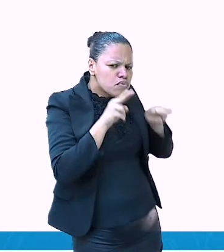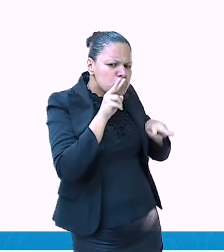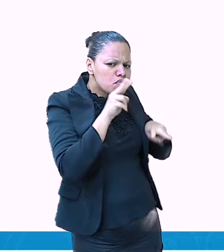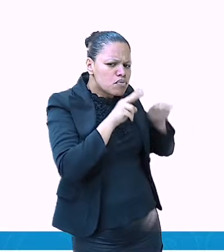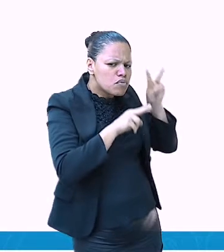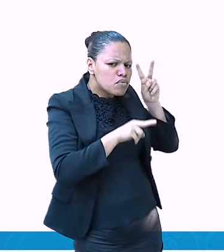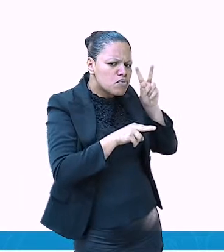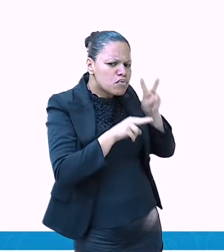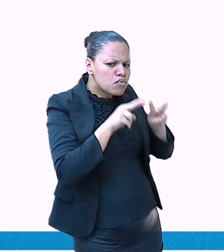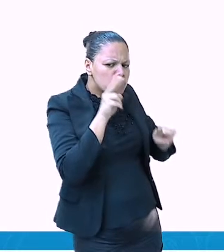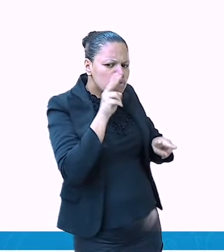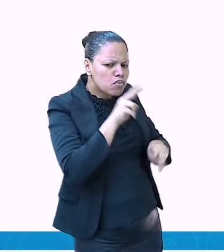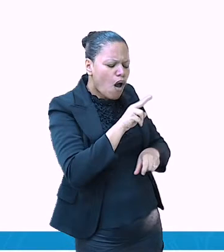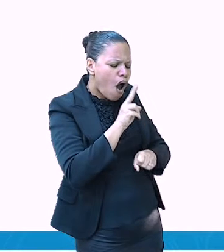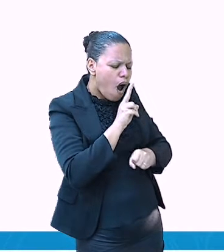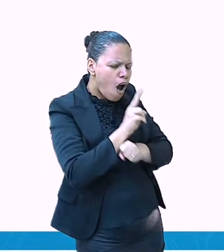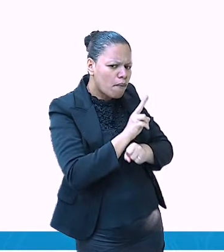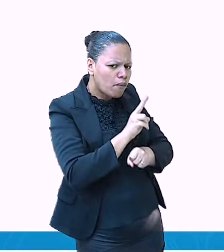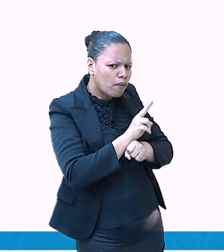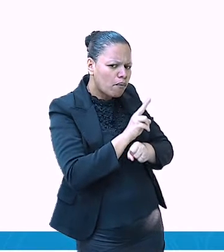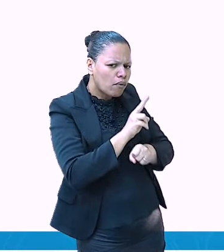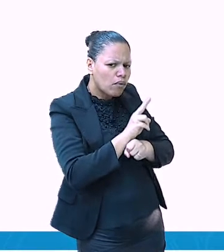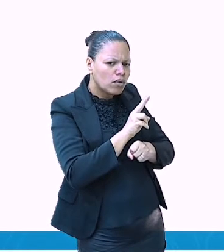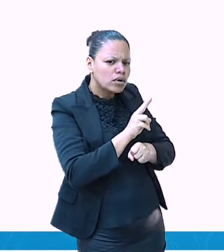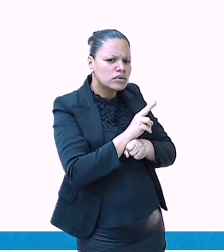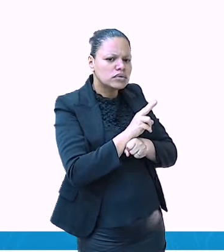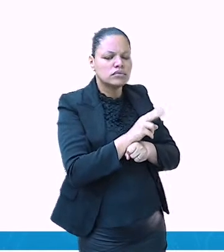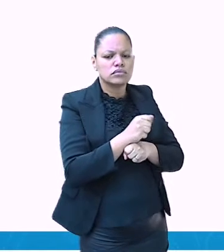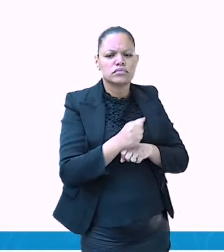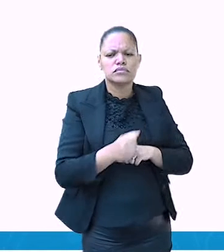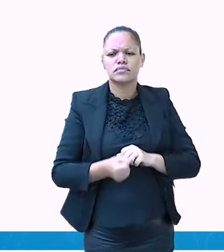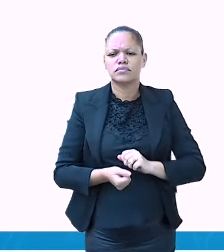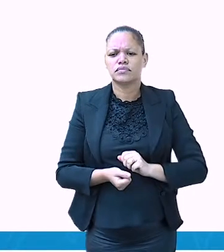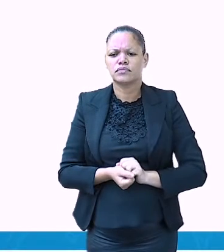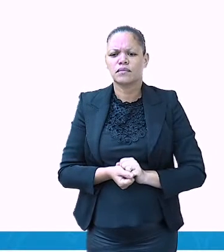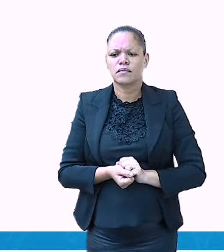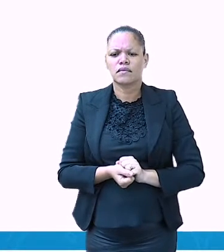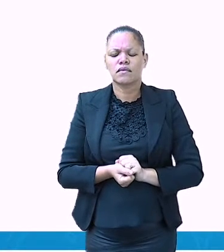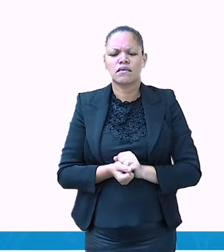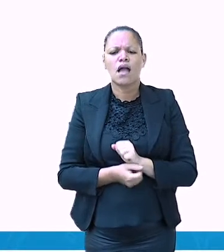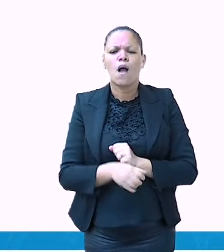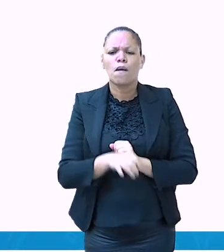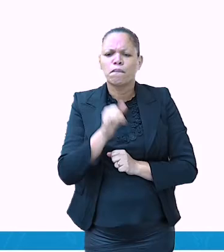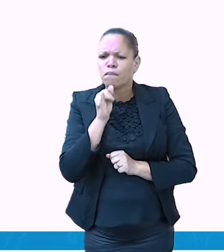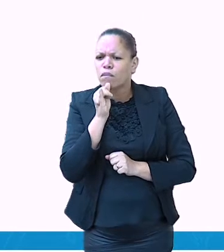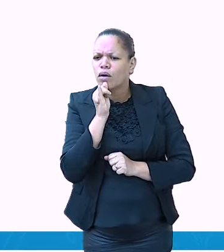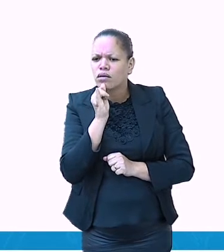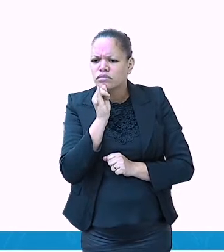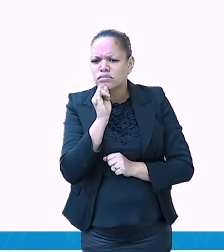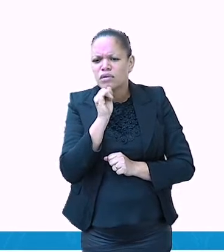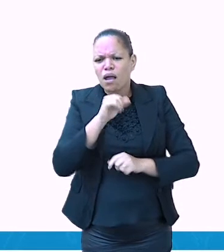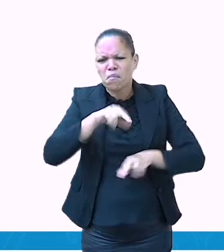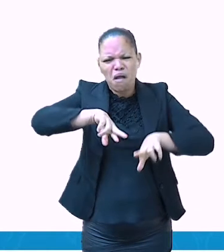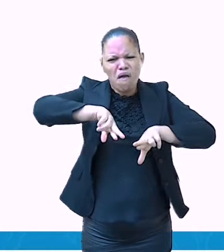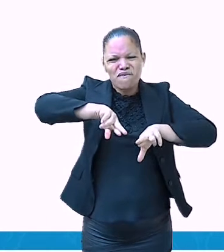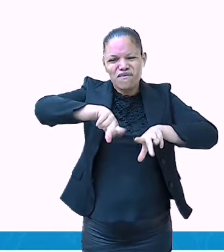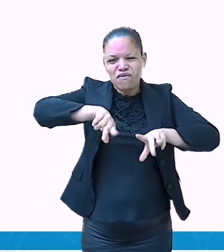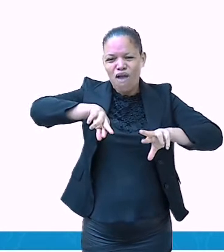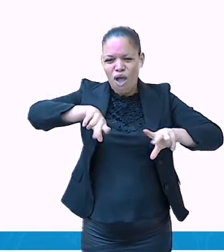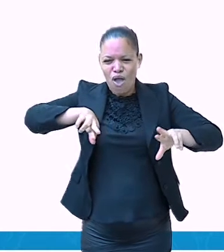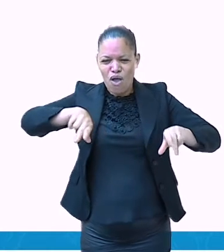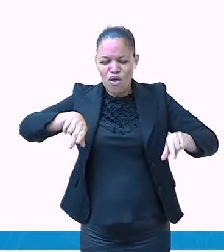vigiando, diferente dos pássaros. Elas colocam os ovos e vão para o mar. E